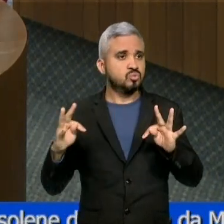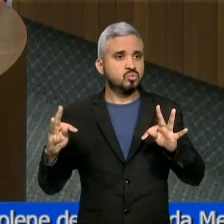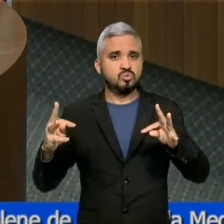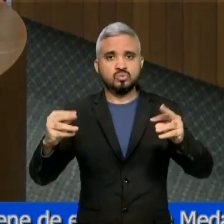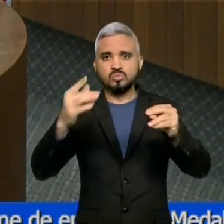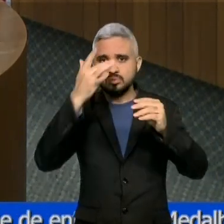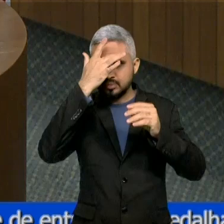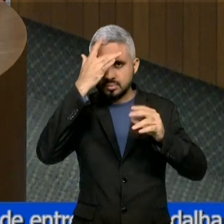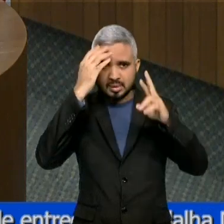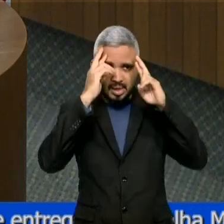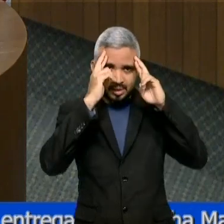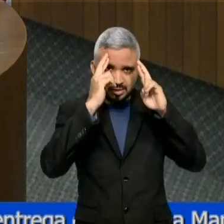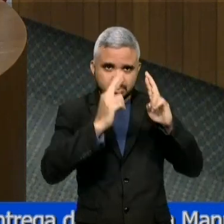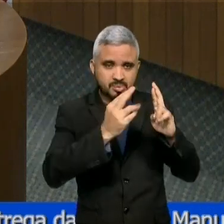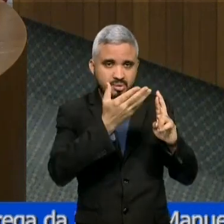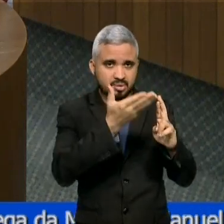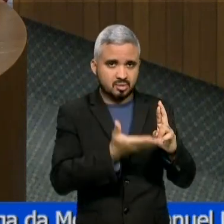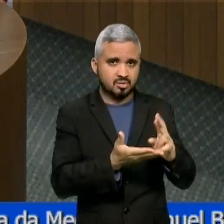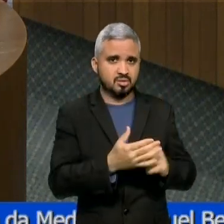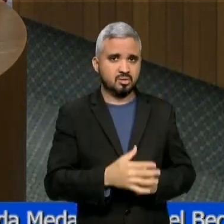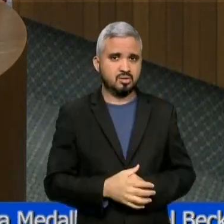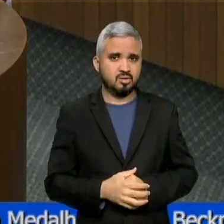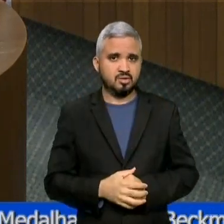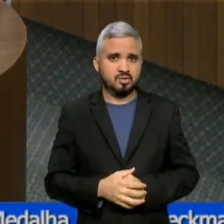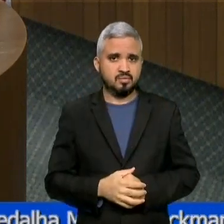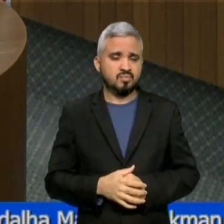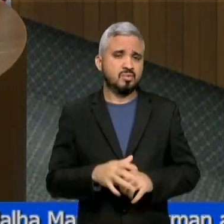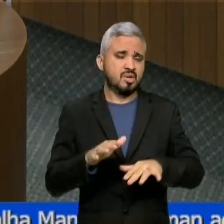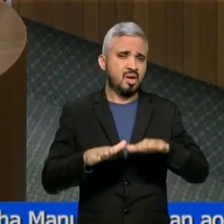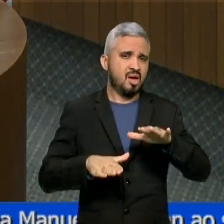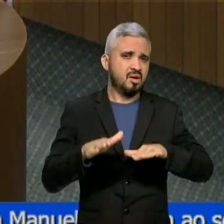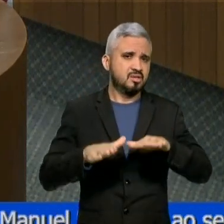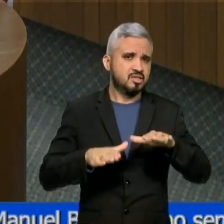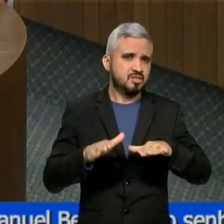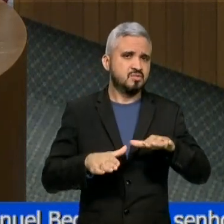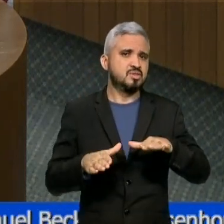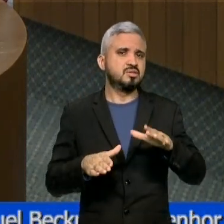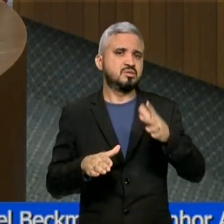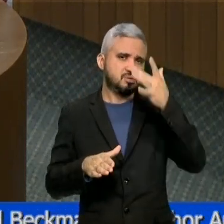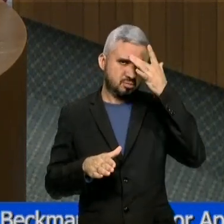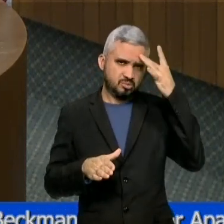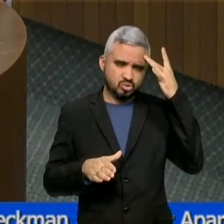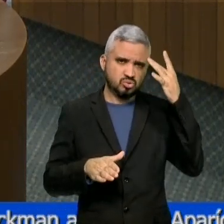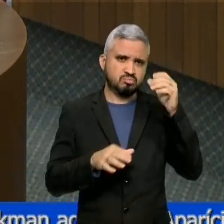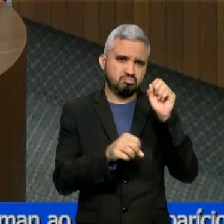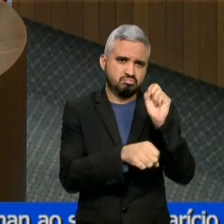unanimidade. Por todos os cargos públicos, às vezes o cargo público, ele aproxima